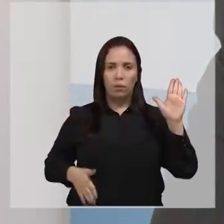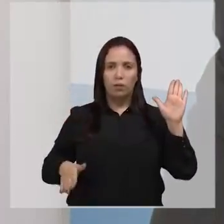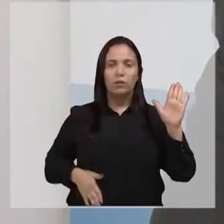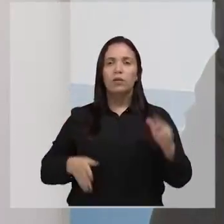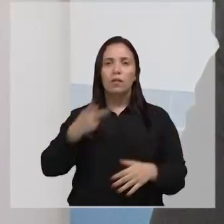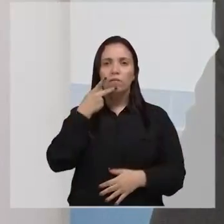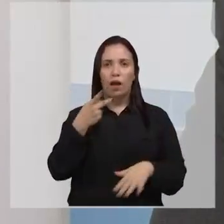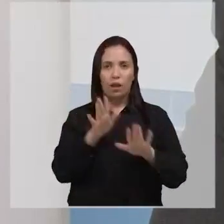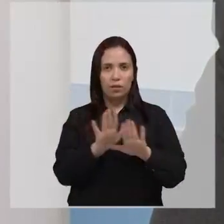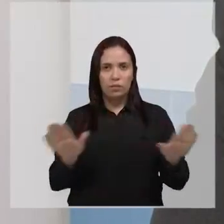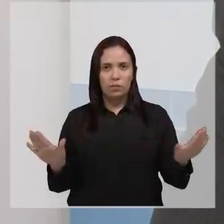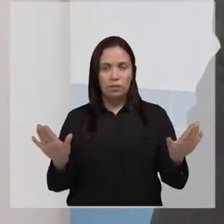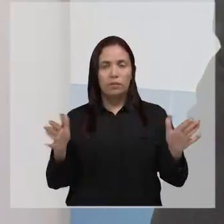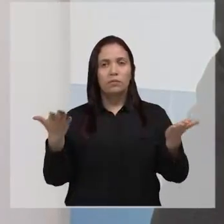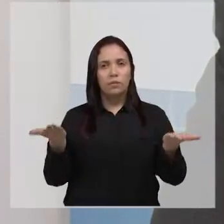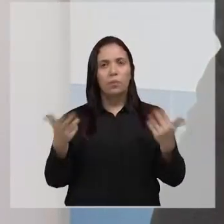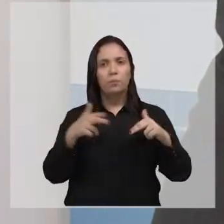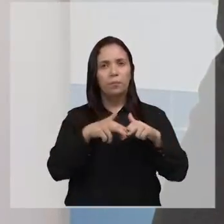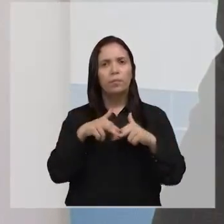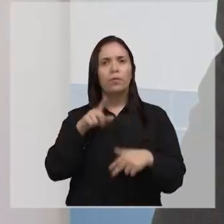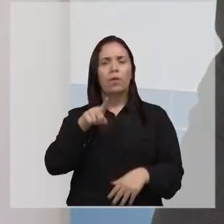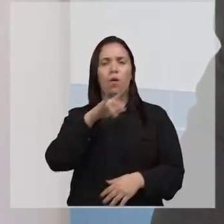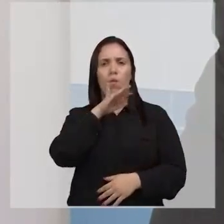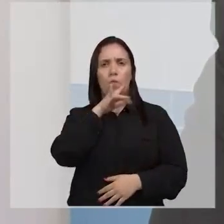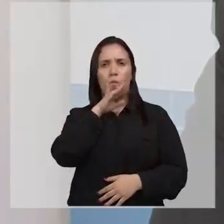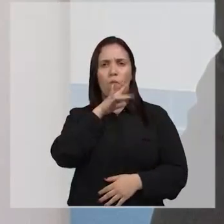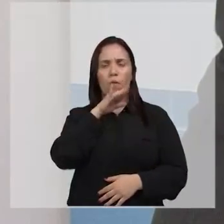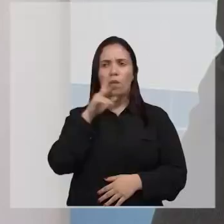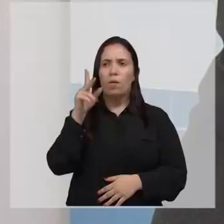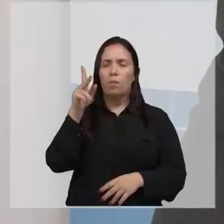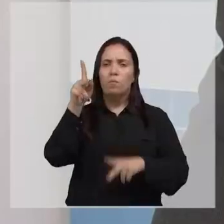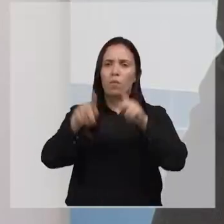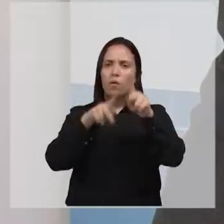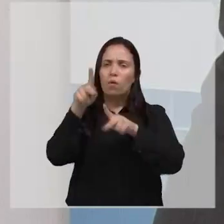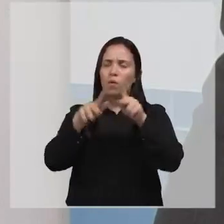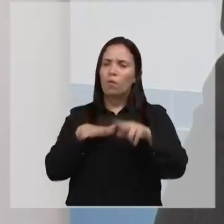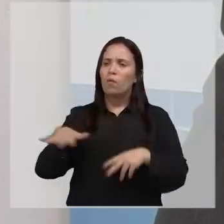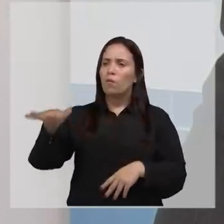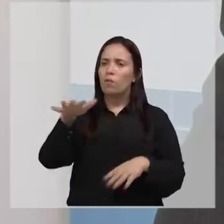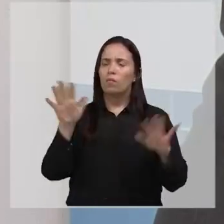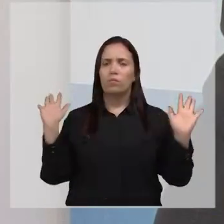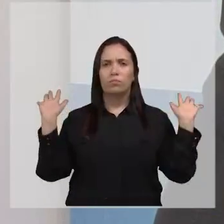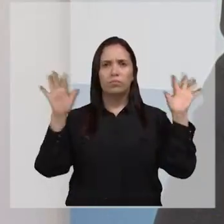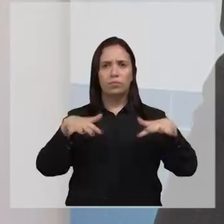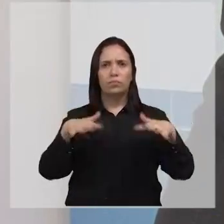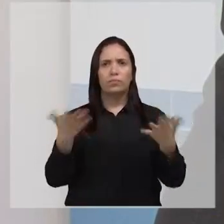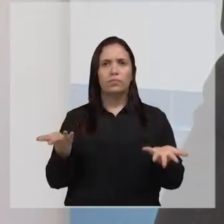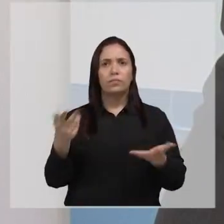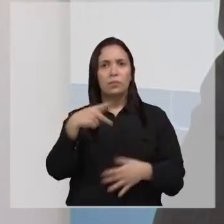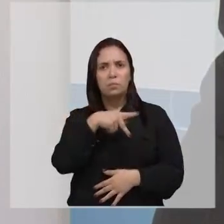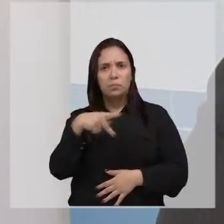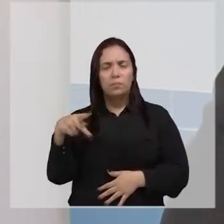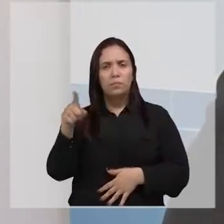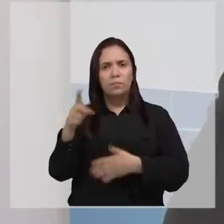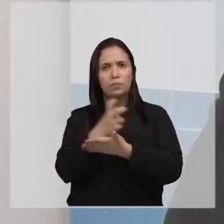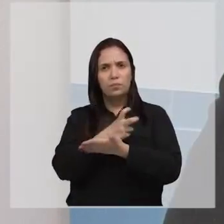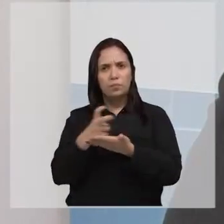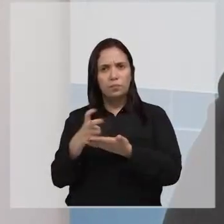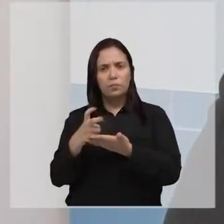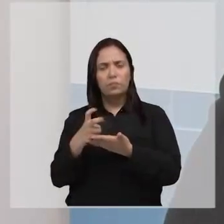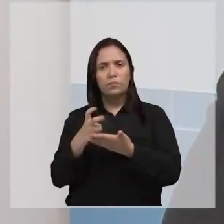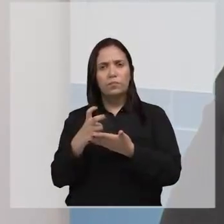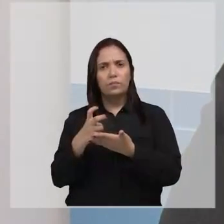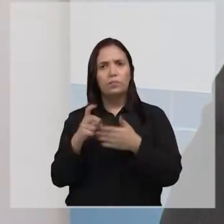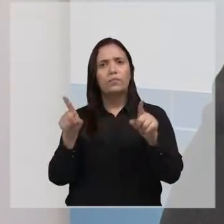Então, é uma coisa muito ruim para o povo brasileiro. Você teve a presidente sofreu um impeachment e o concorrente